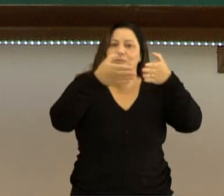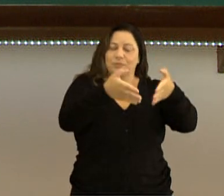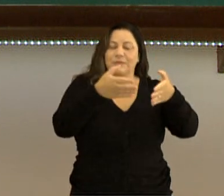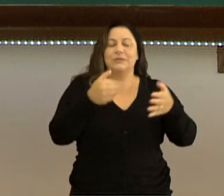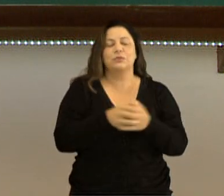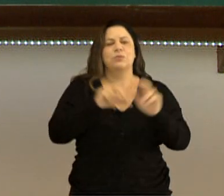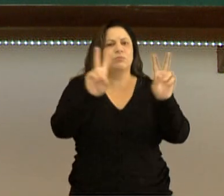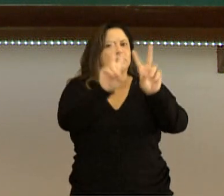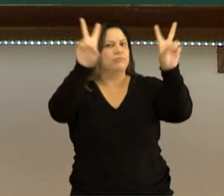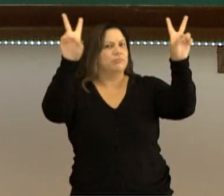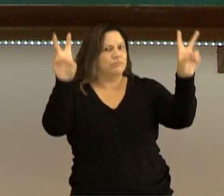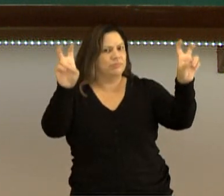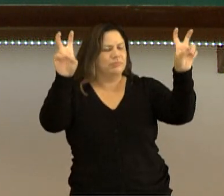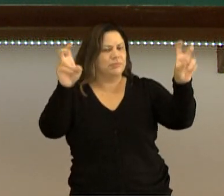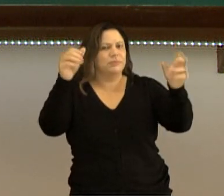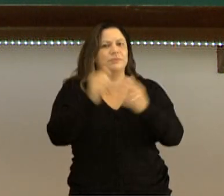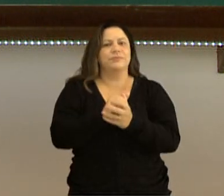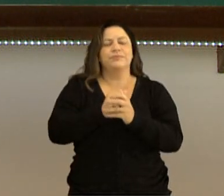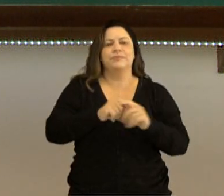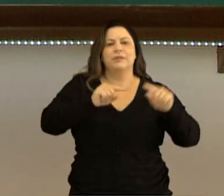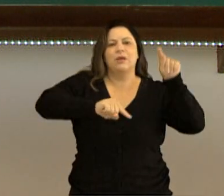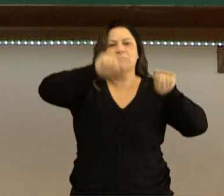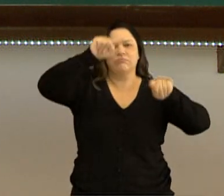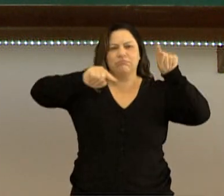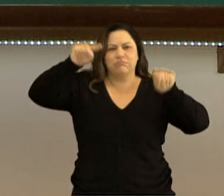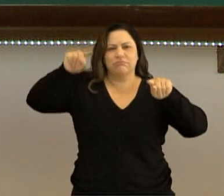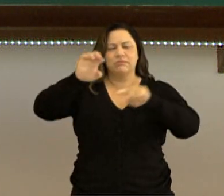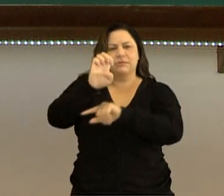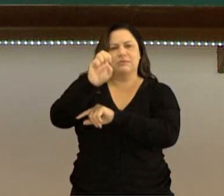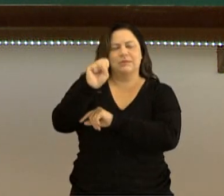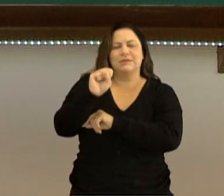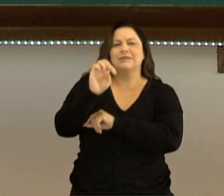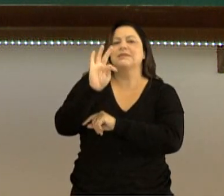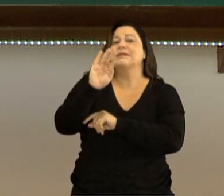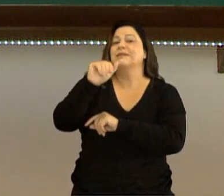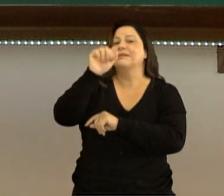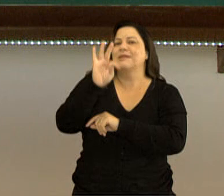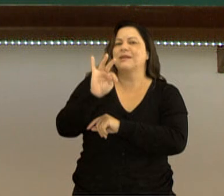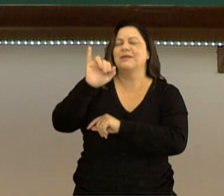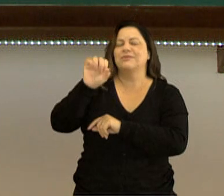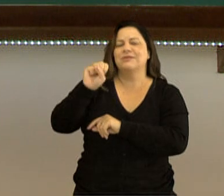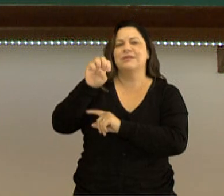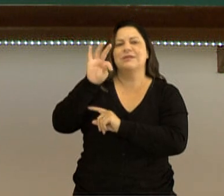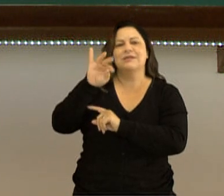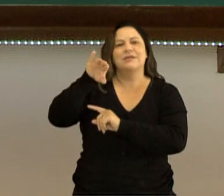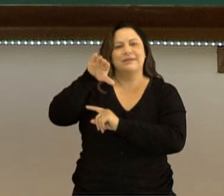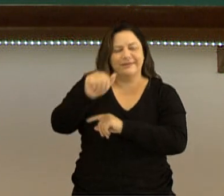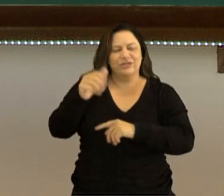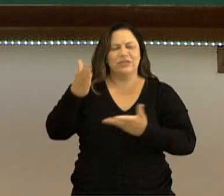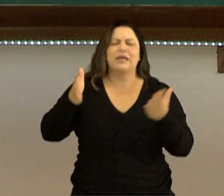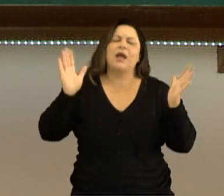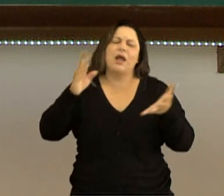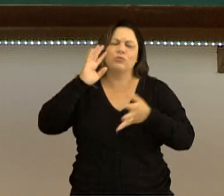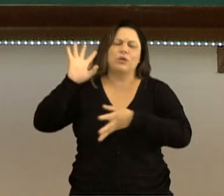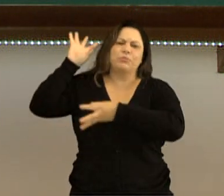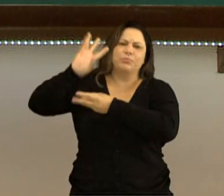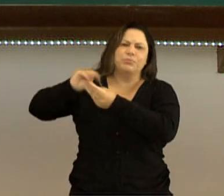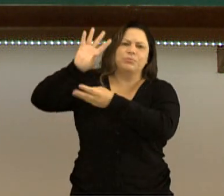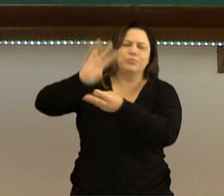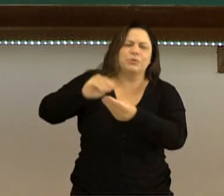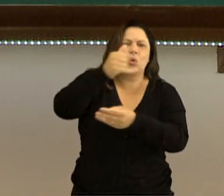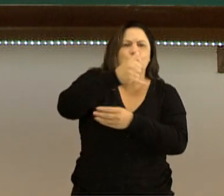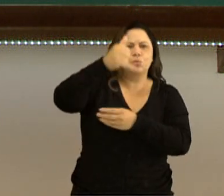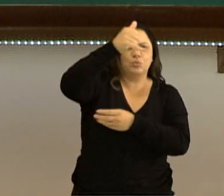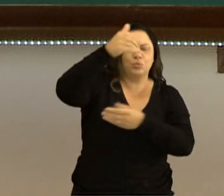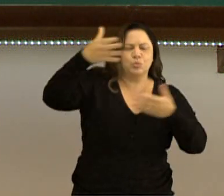o assunto de estatística, né? A gente já retomou anteriormente o assunto de juros, hoje a gente vai retomar